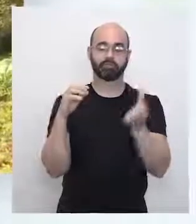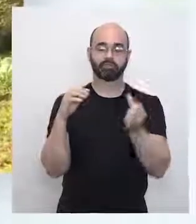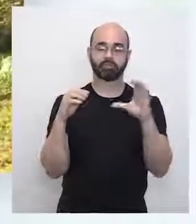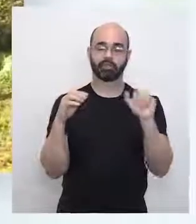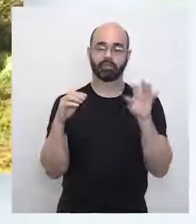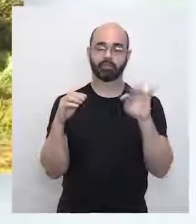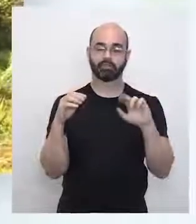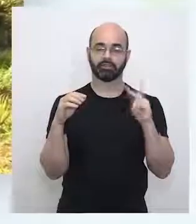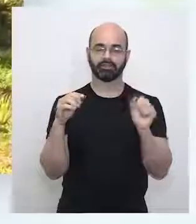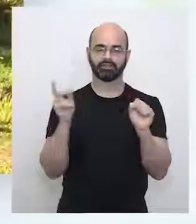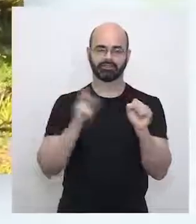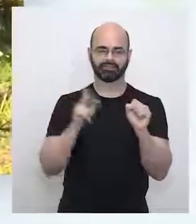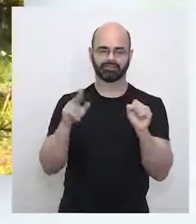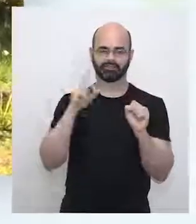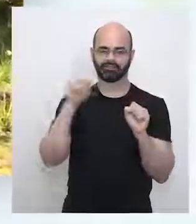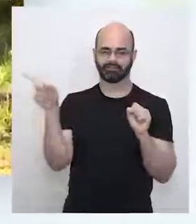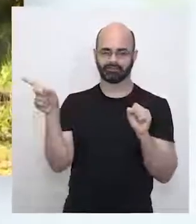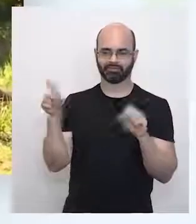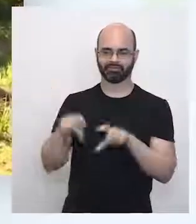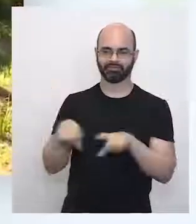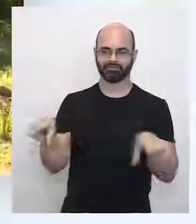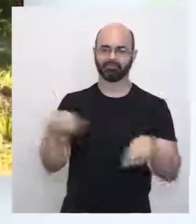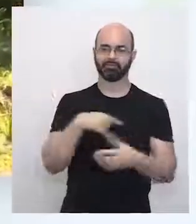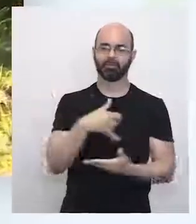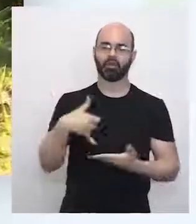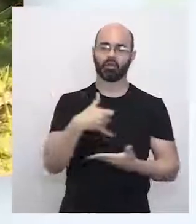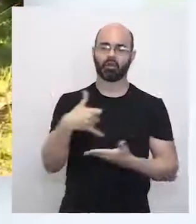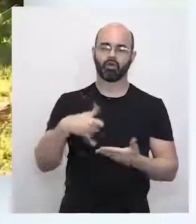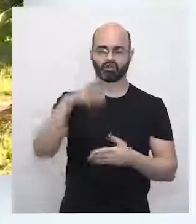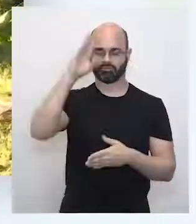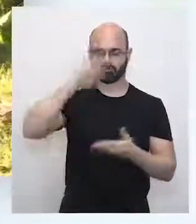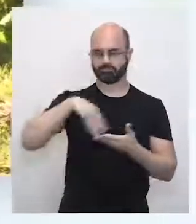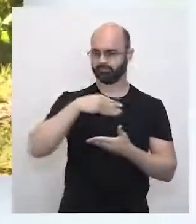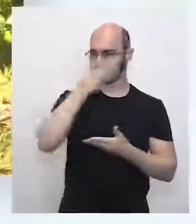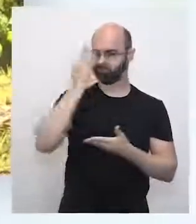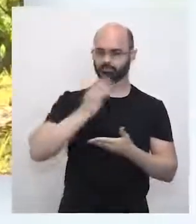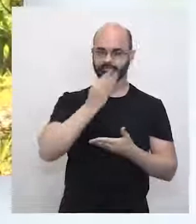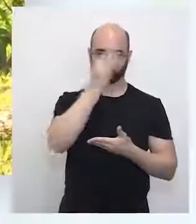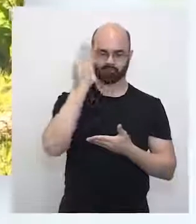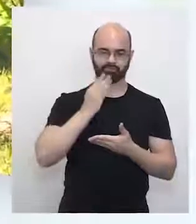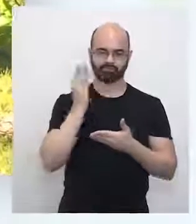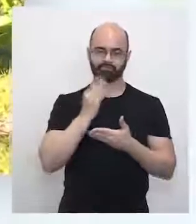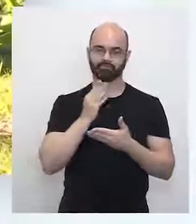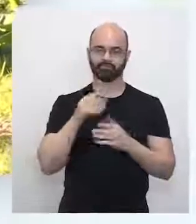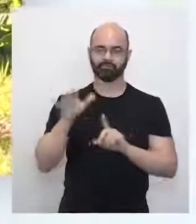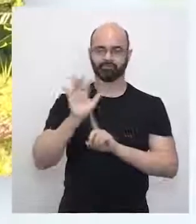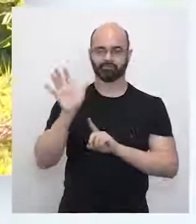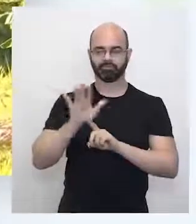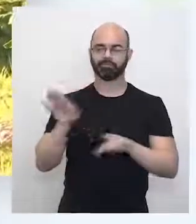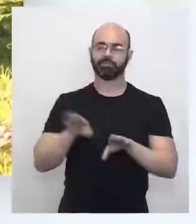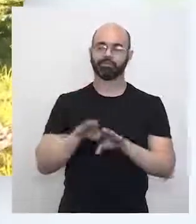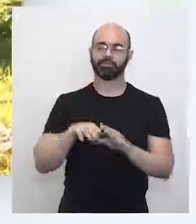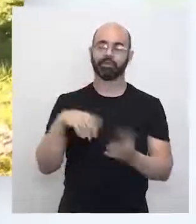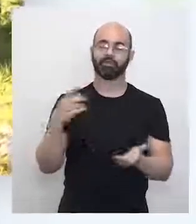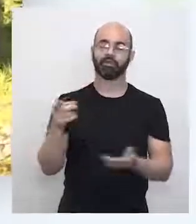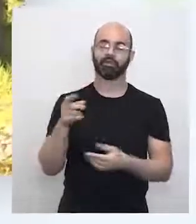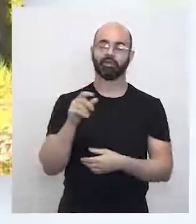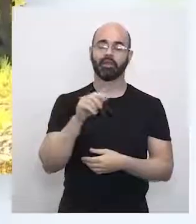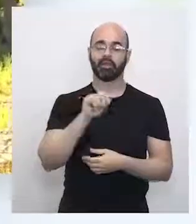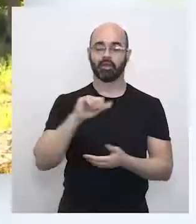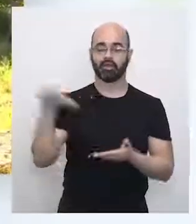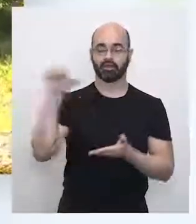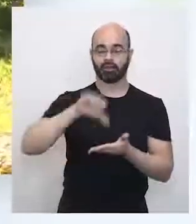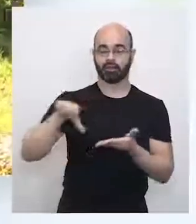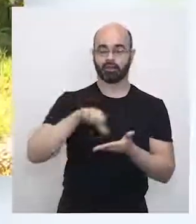de onde se retira principalmente o óleo para a indústria cosmética, mas também azeite e leite, que são muito utilizados